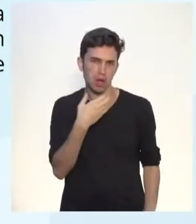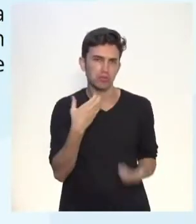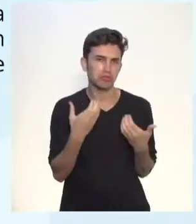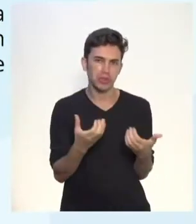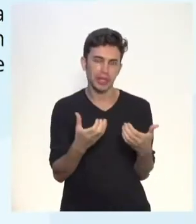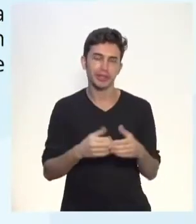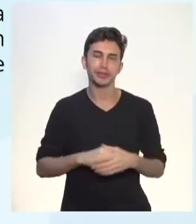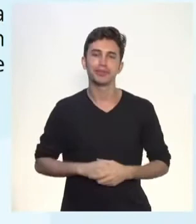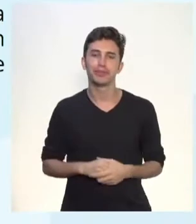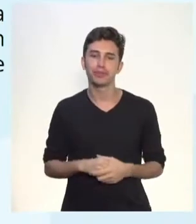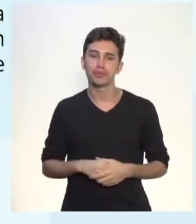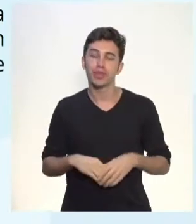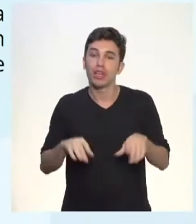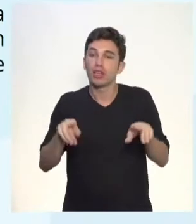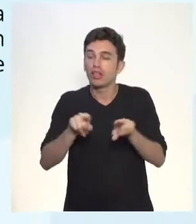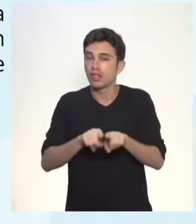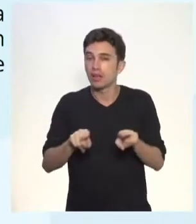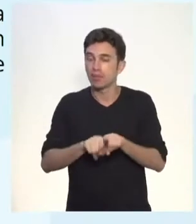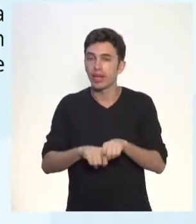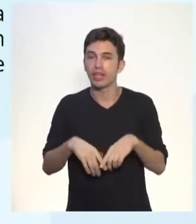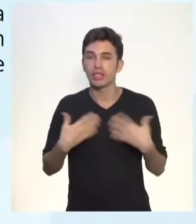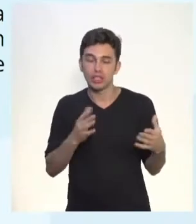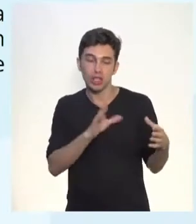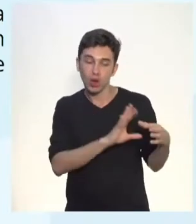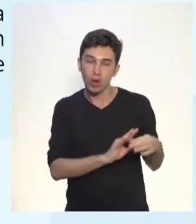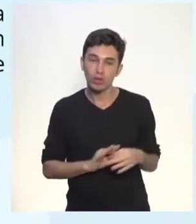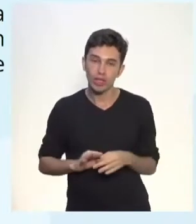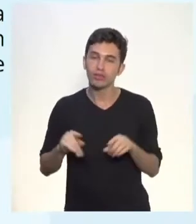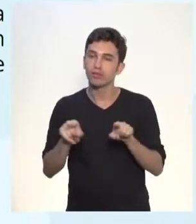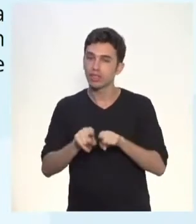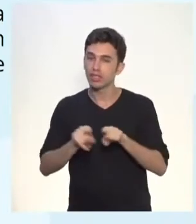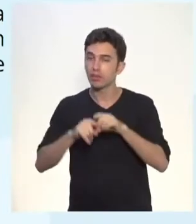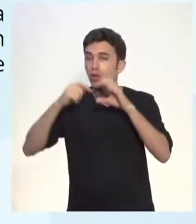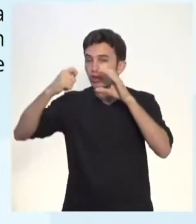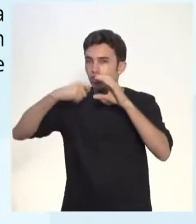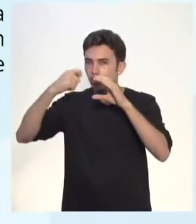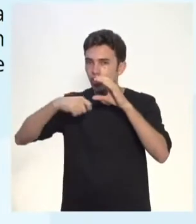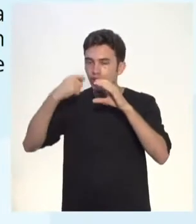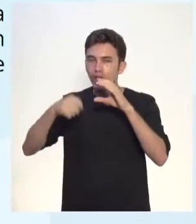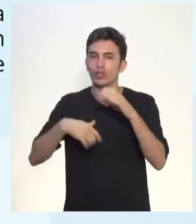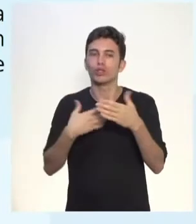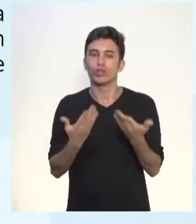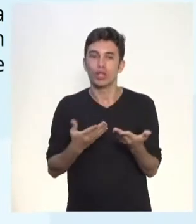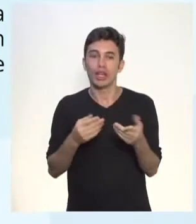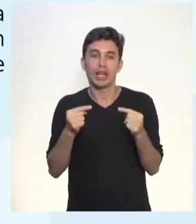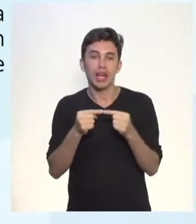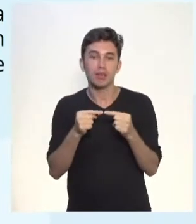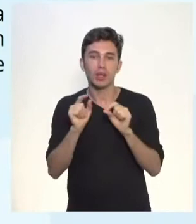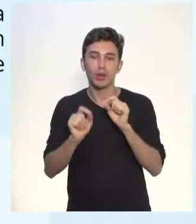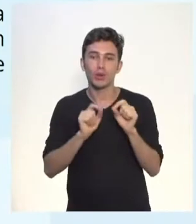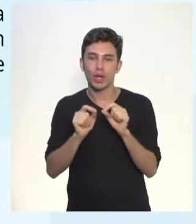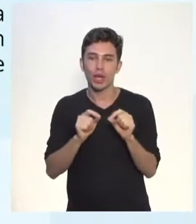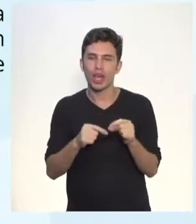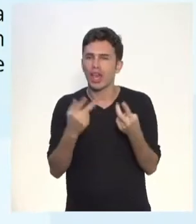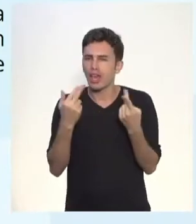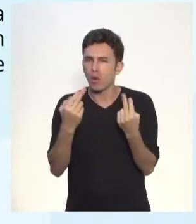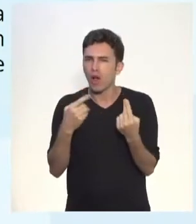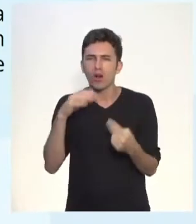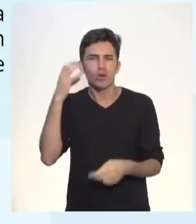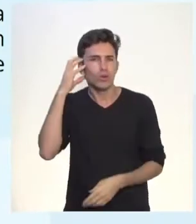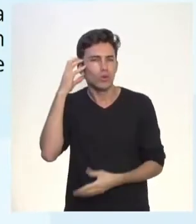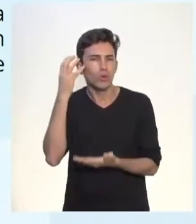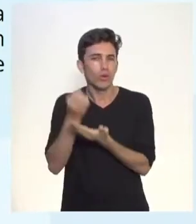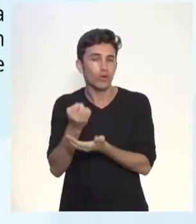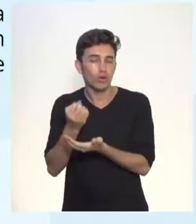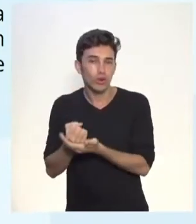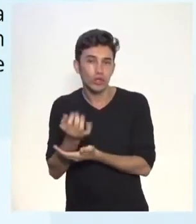apropriado. Já dentro desse contexto, nós temos também os videocasts. Os videocasts, eles são semelhantes aos podcasts.